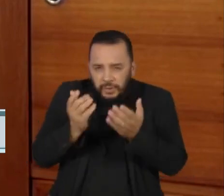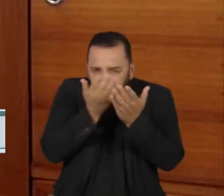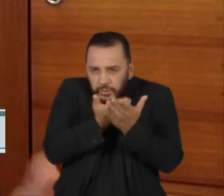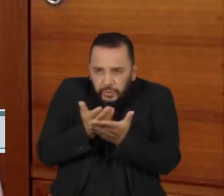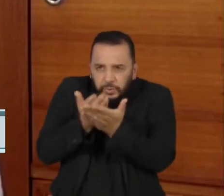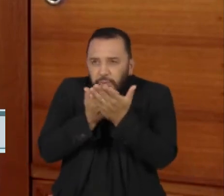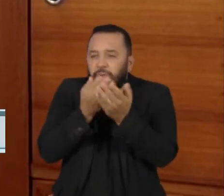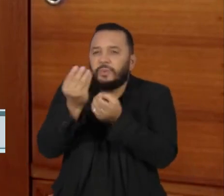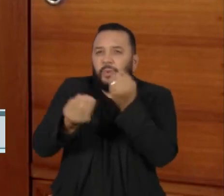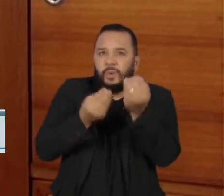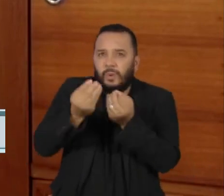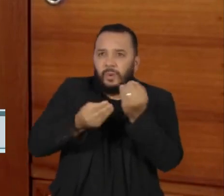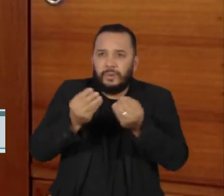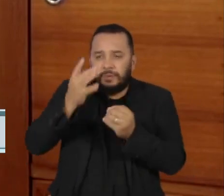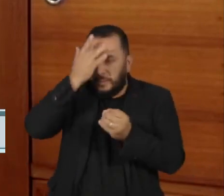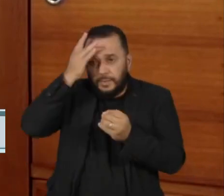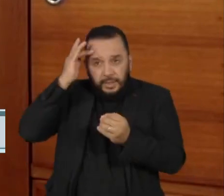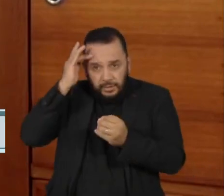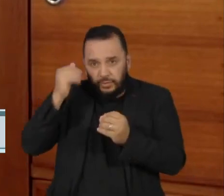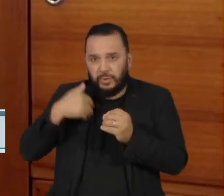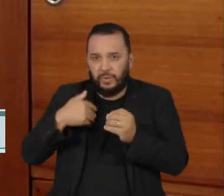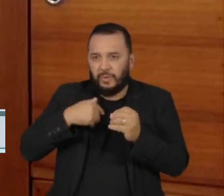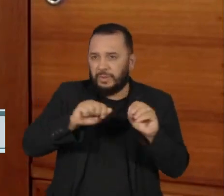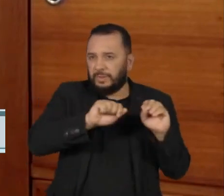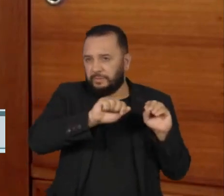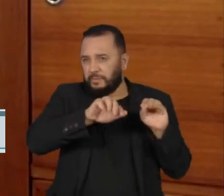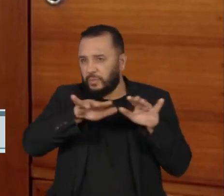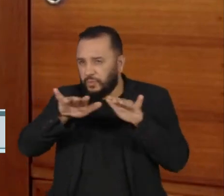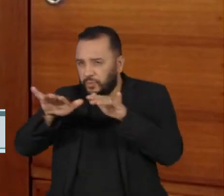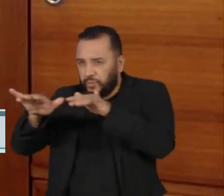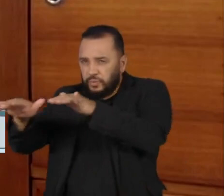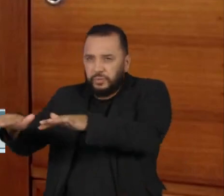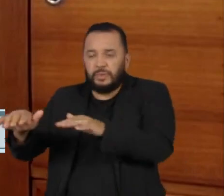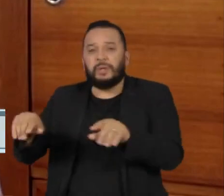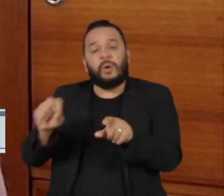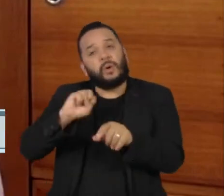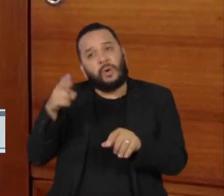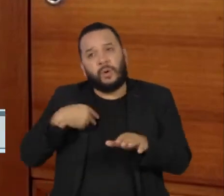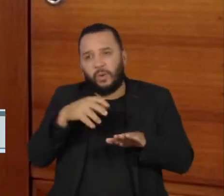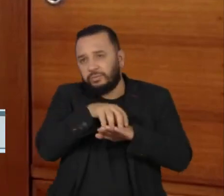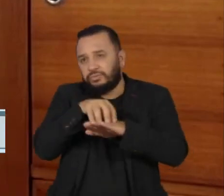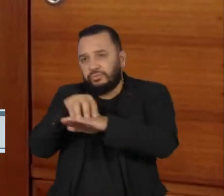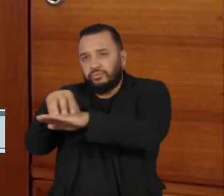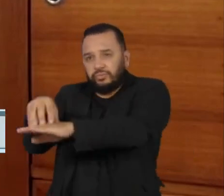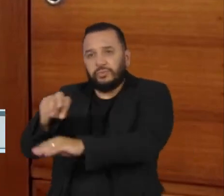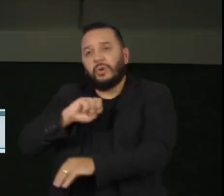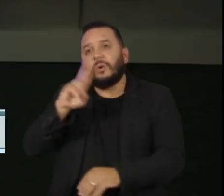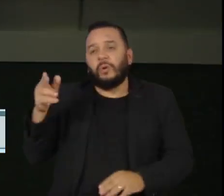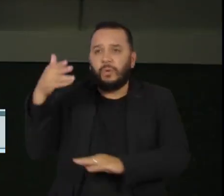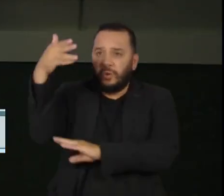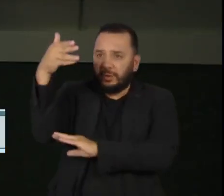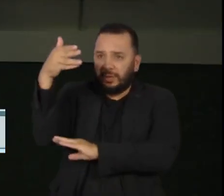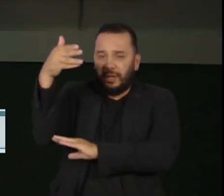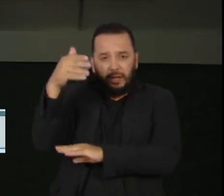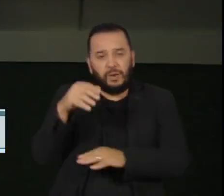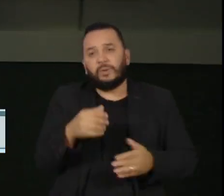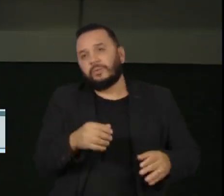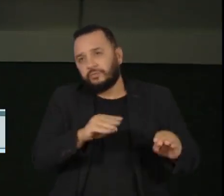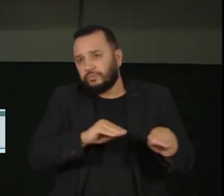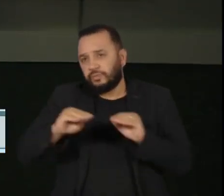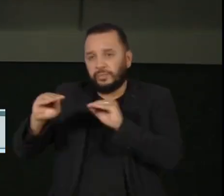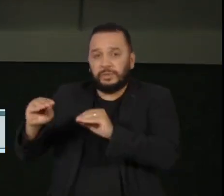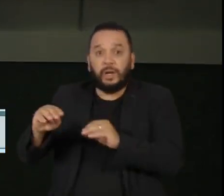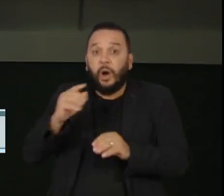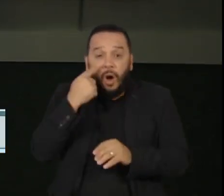de deslocamento dessas pessoas, de transporte, de hospedagem dessas pessoas, não simplesmente dizer, vai ter